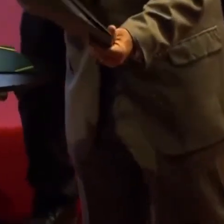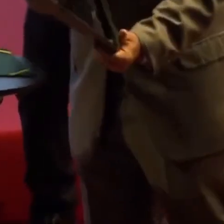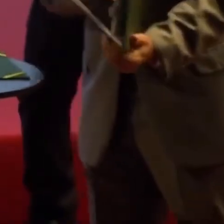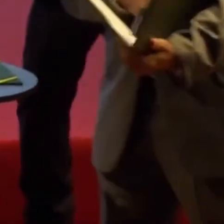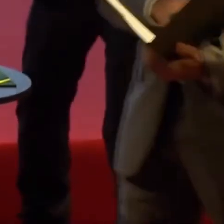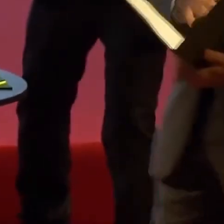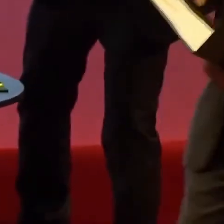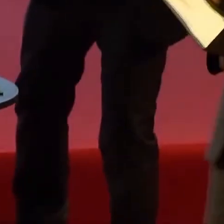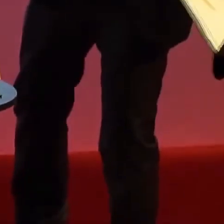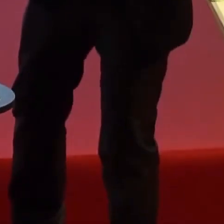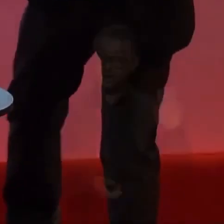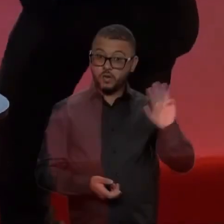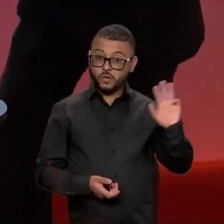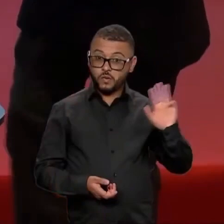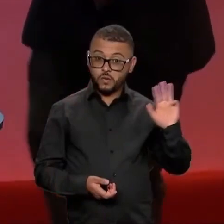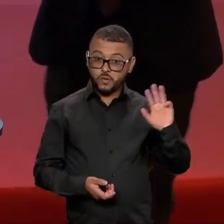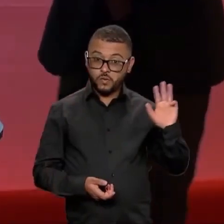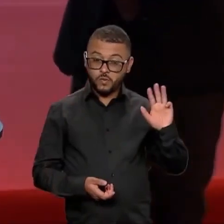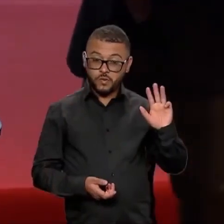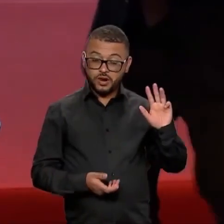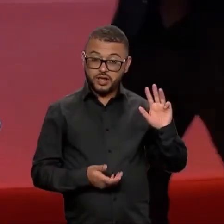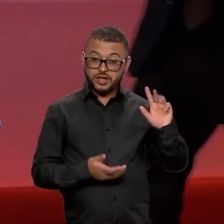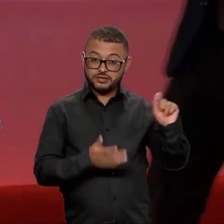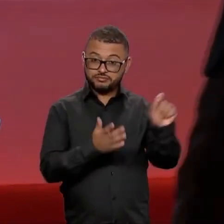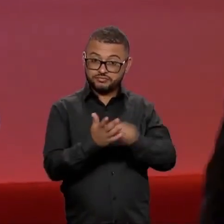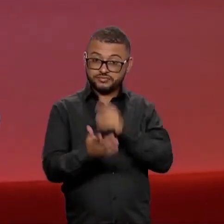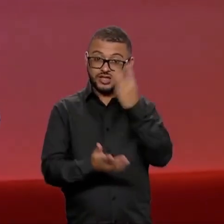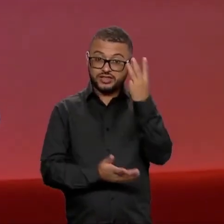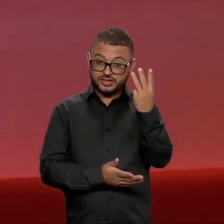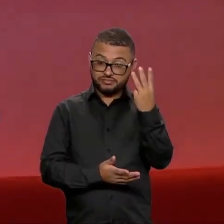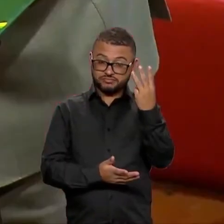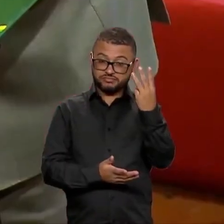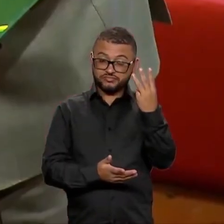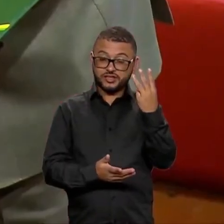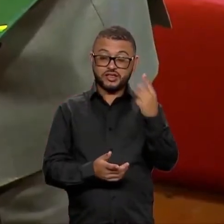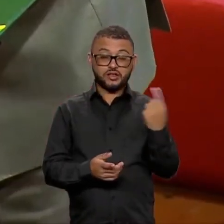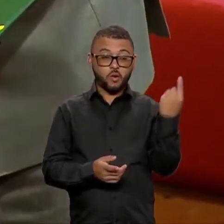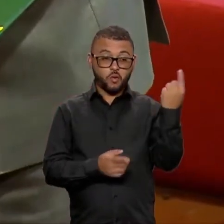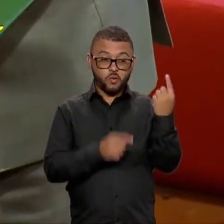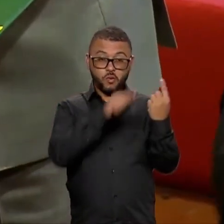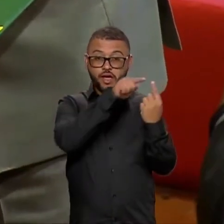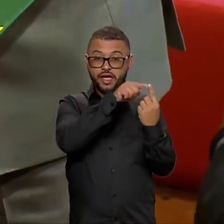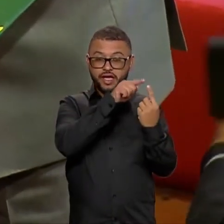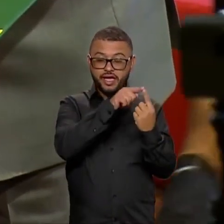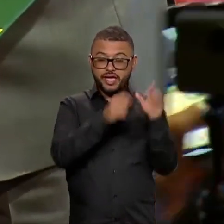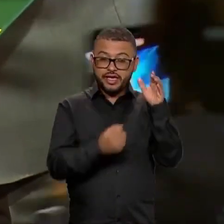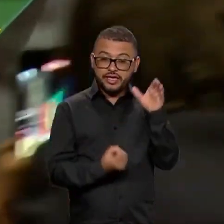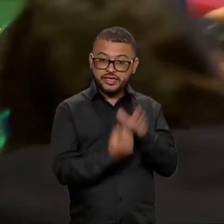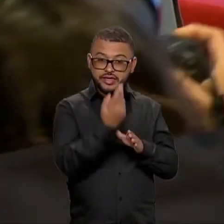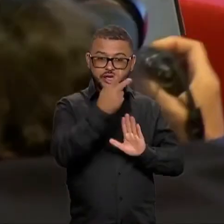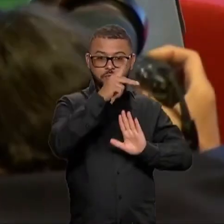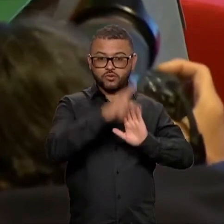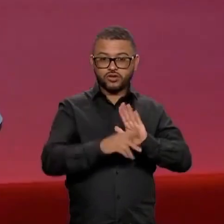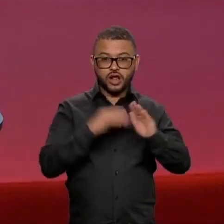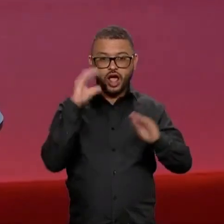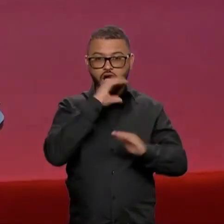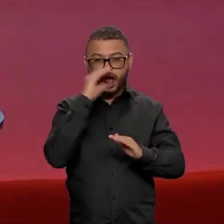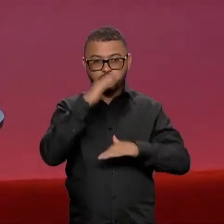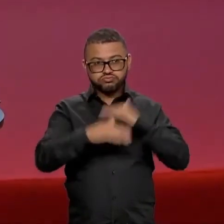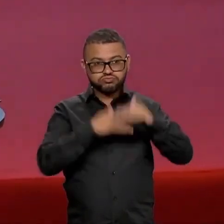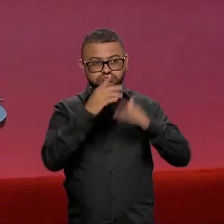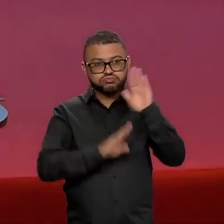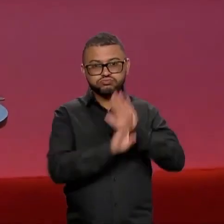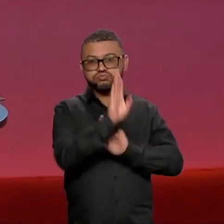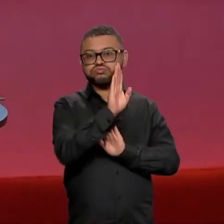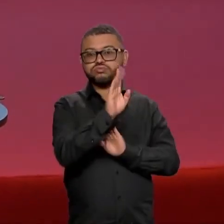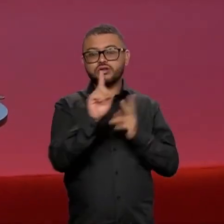presidente Luiz Inácio Lula da Silva assina 3 decretos. O decreto que institui o novo programa de aceleração do